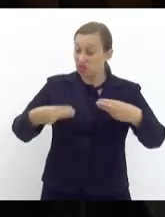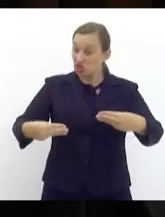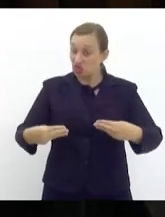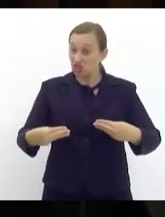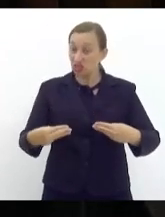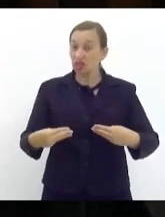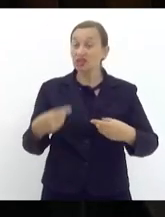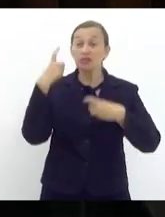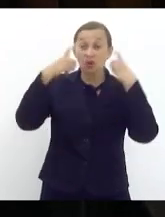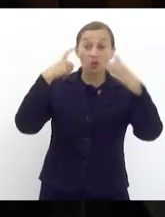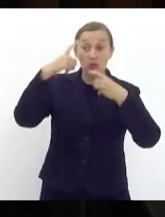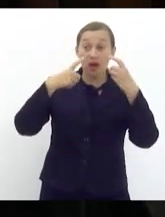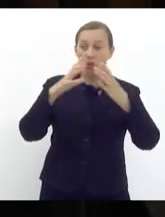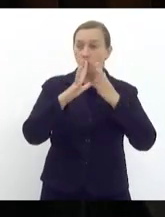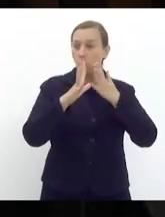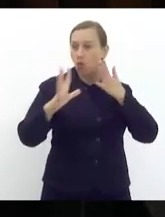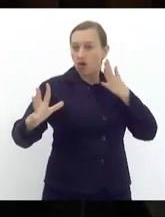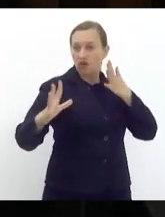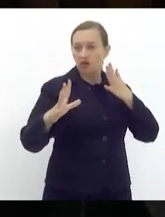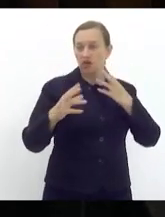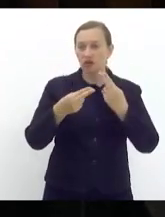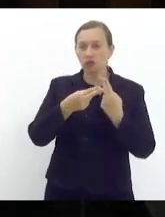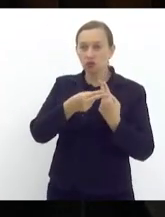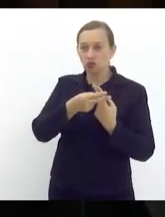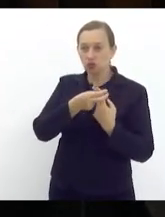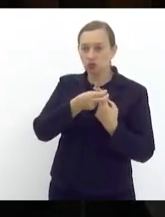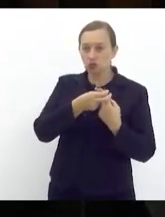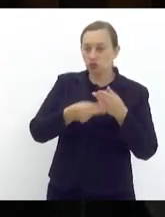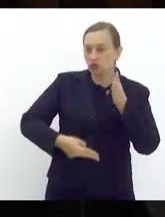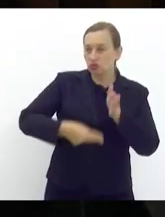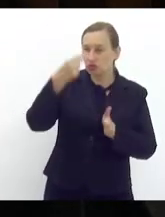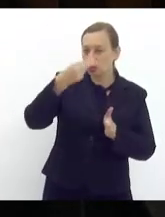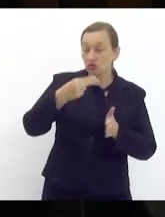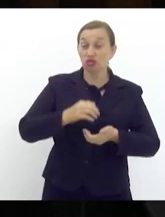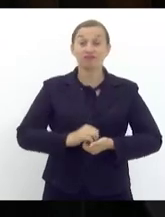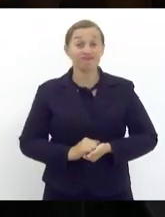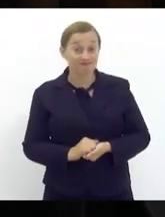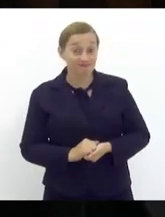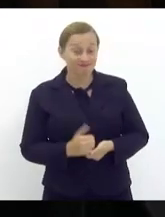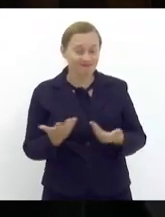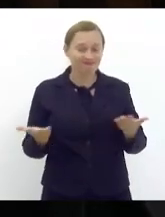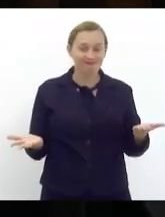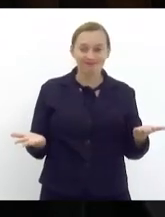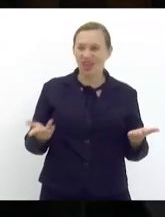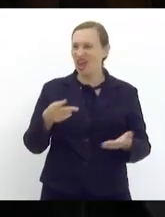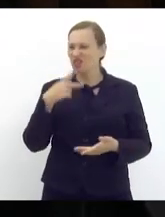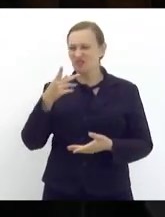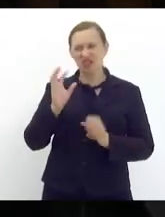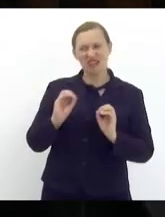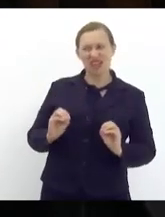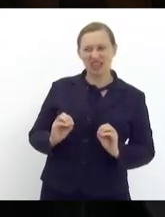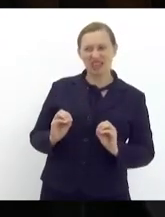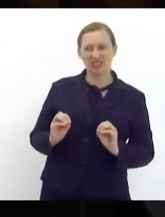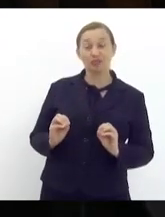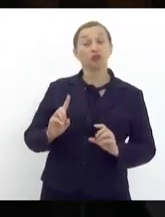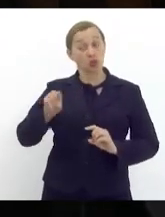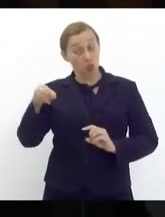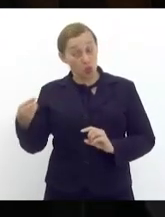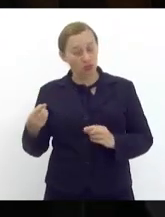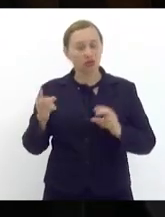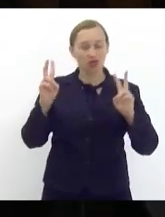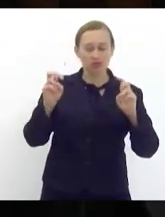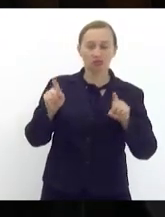pessoas na fila das cirurgias eletivas. E aí, isso ela não comenta. Uma outra